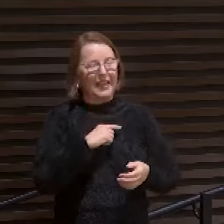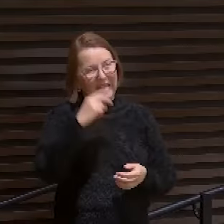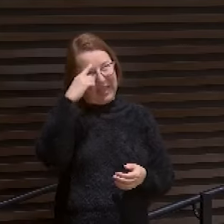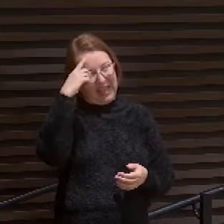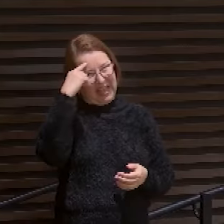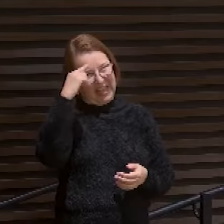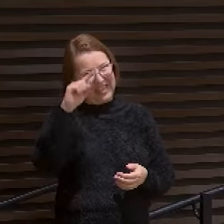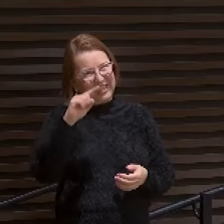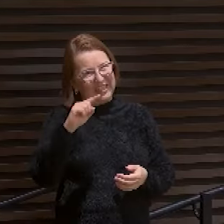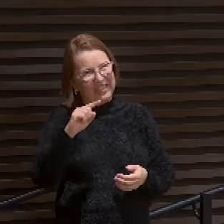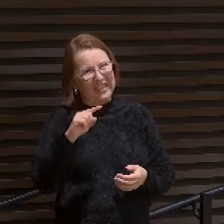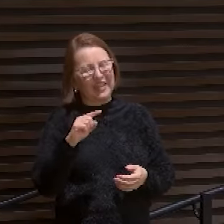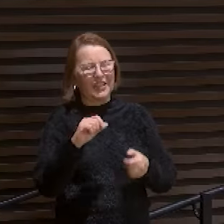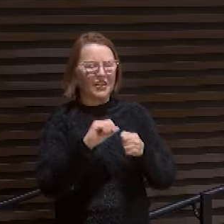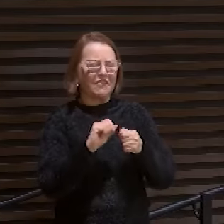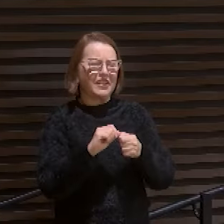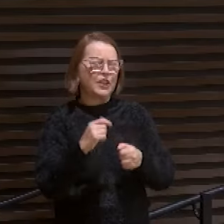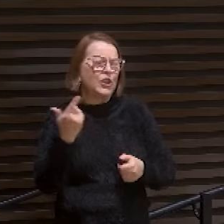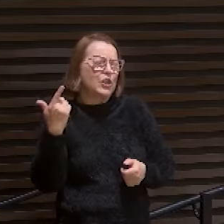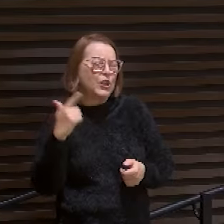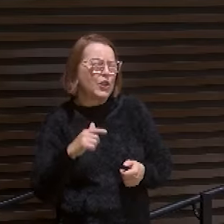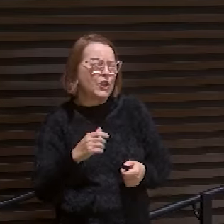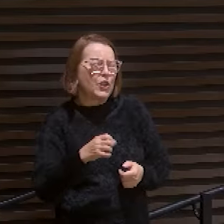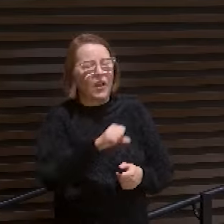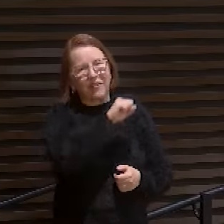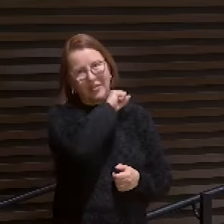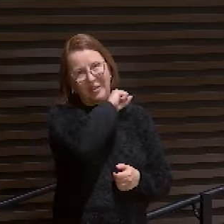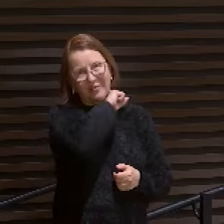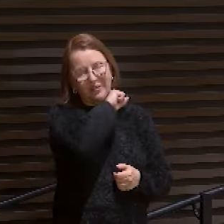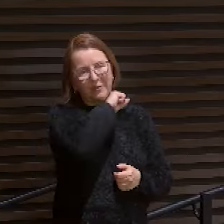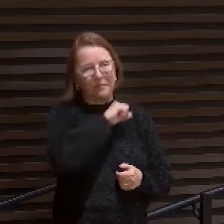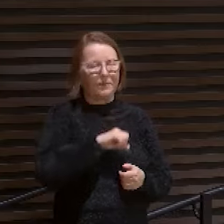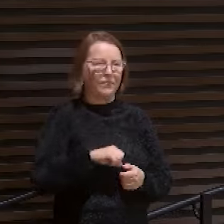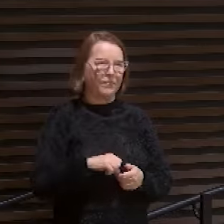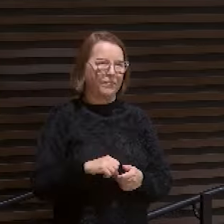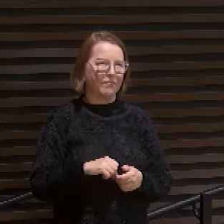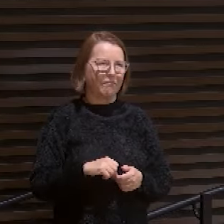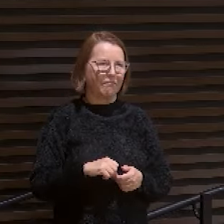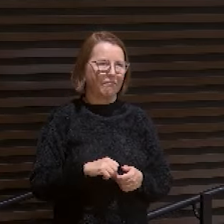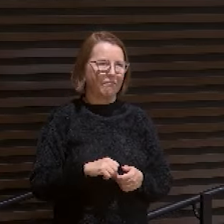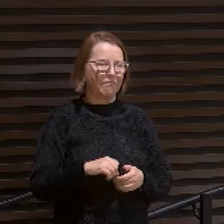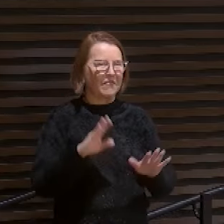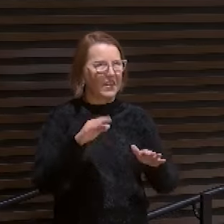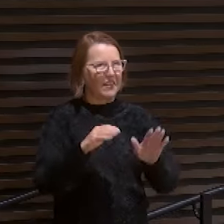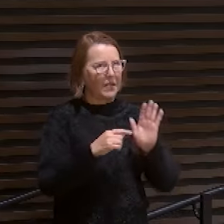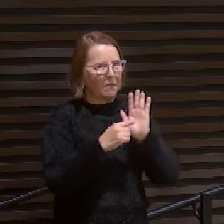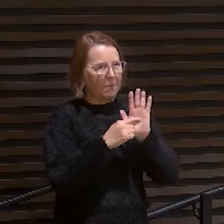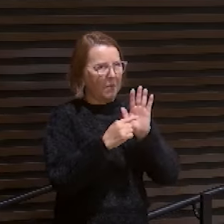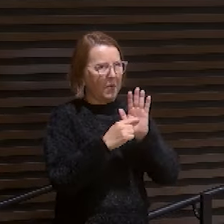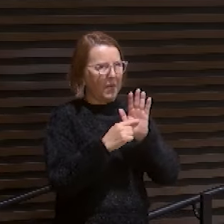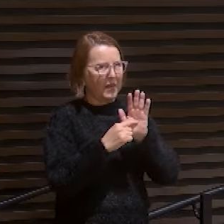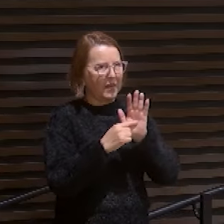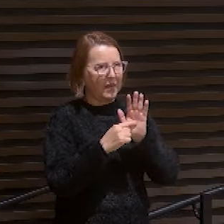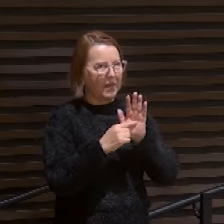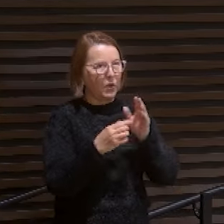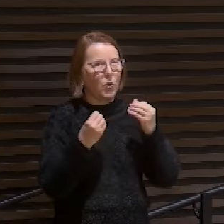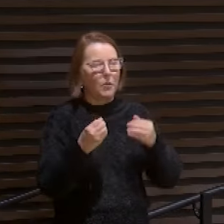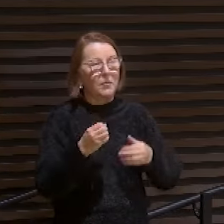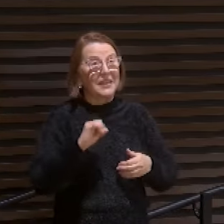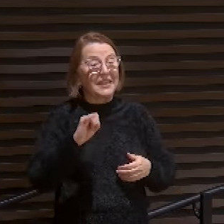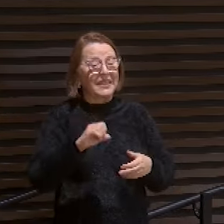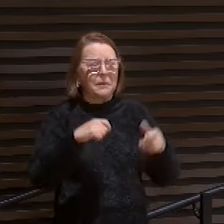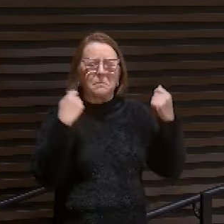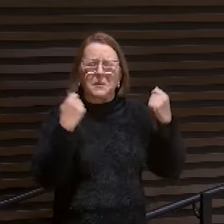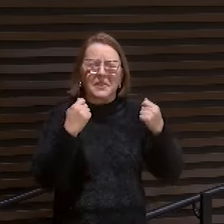vezes ali se ilustra como se precisássemos